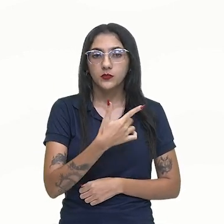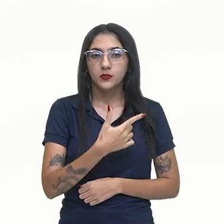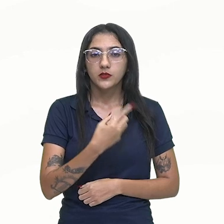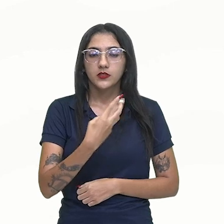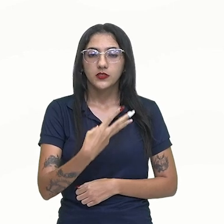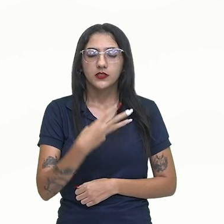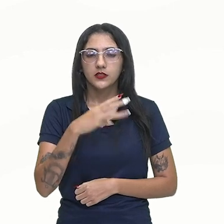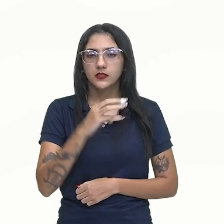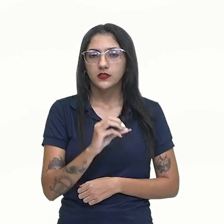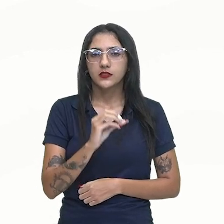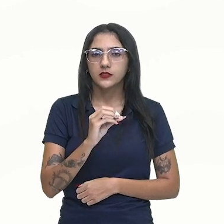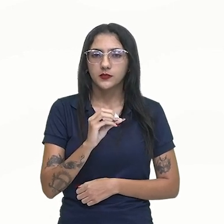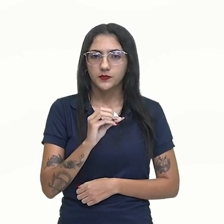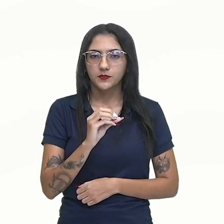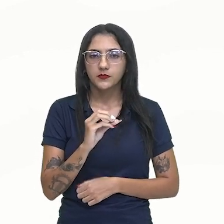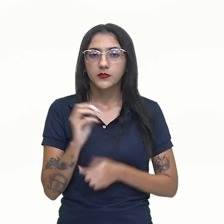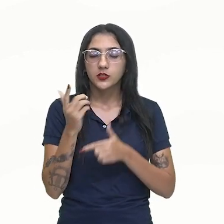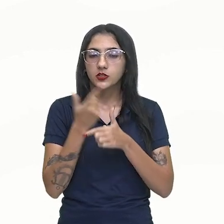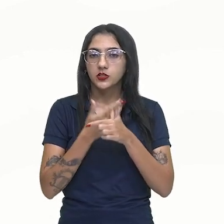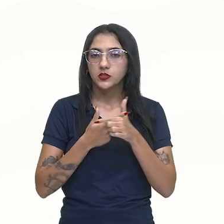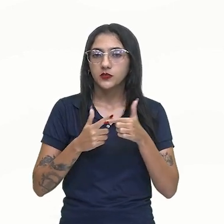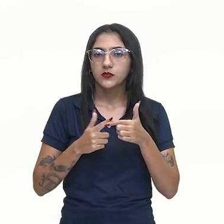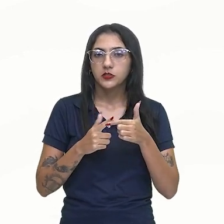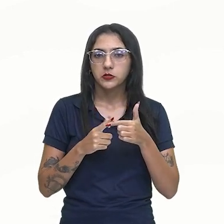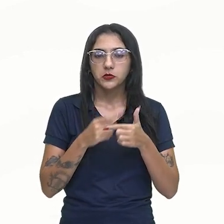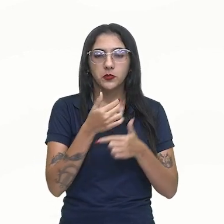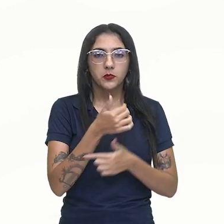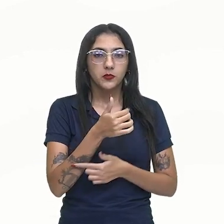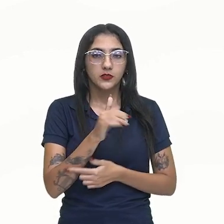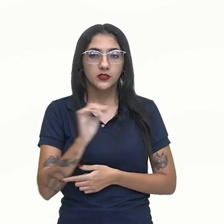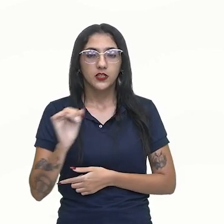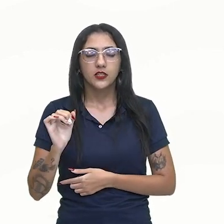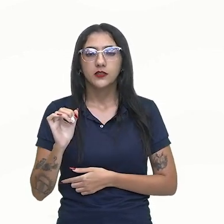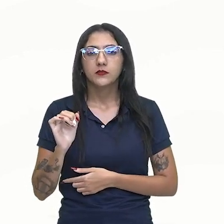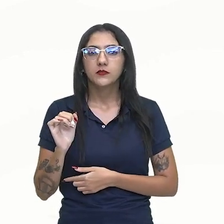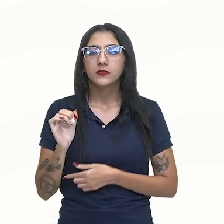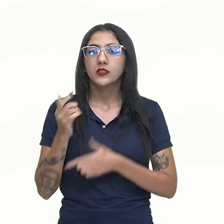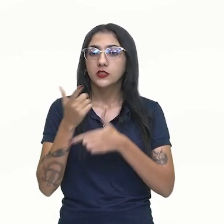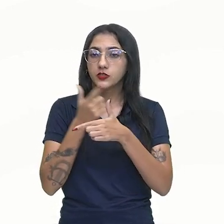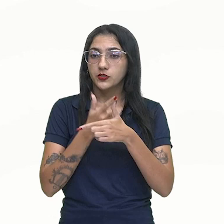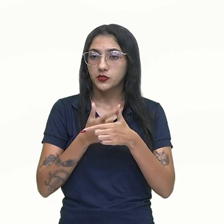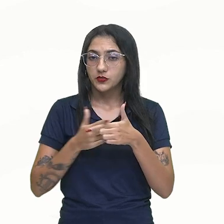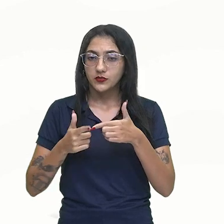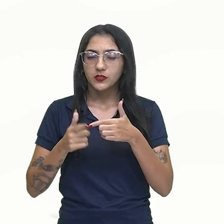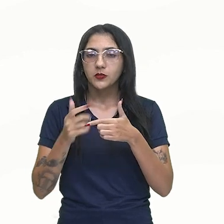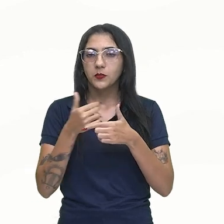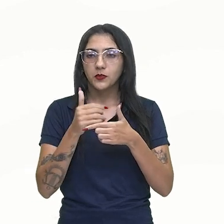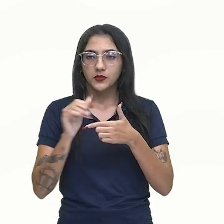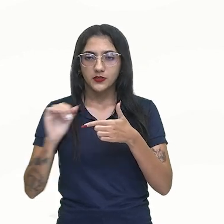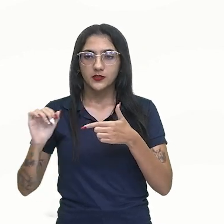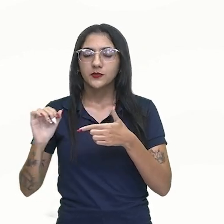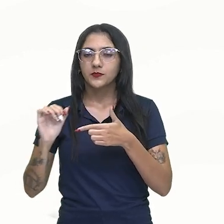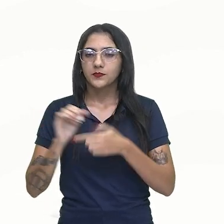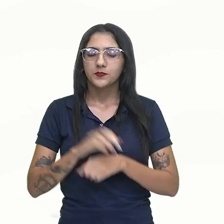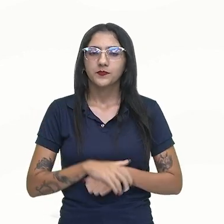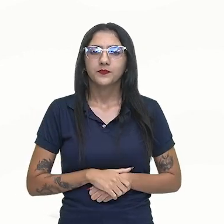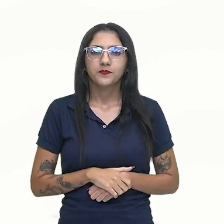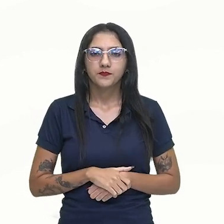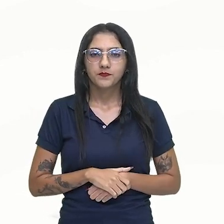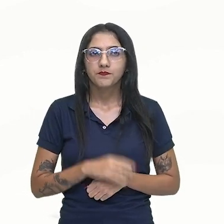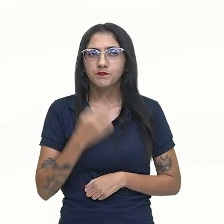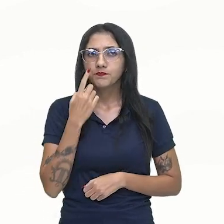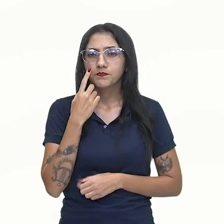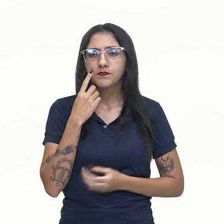4.230, a gente divide uma vez por 100 e na sequência uma segunda vez por 100. Bora ver como é que vai